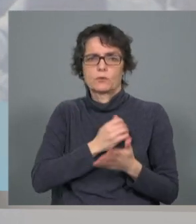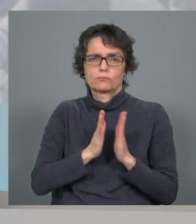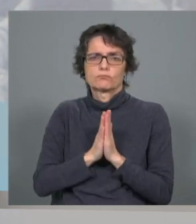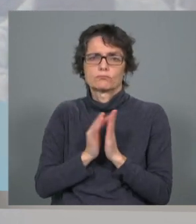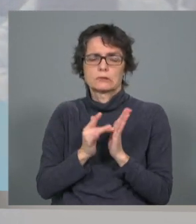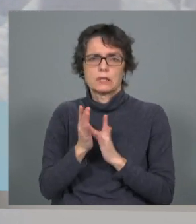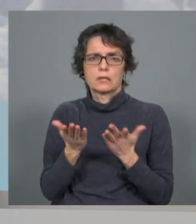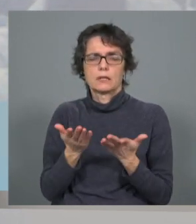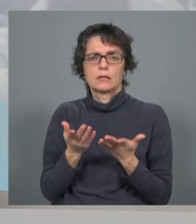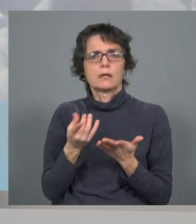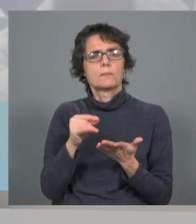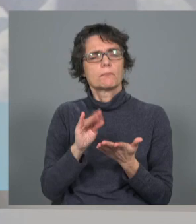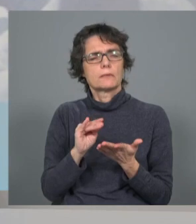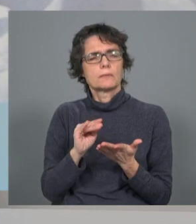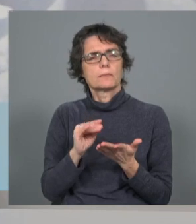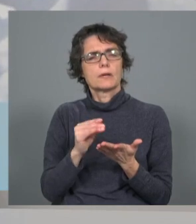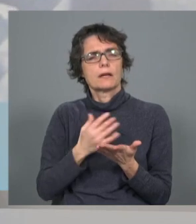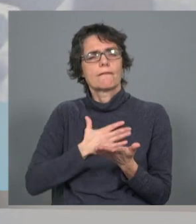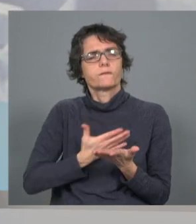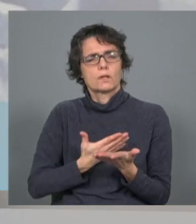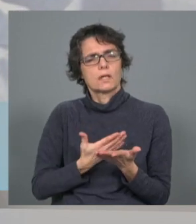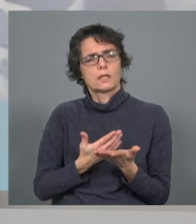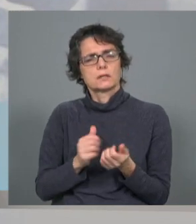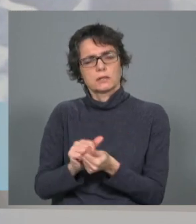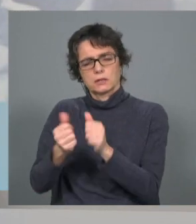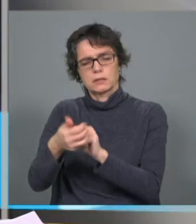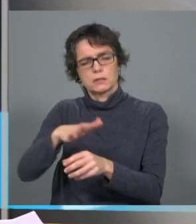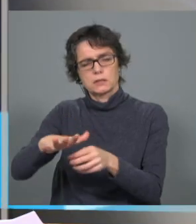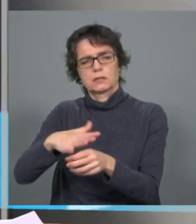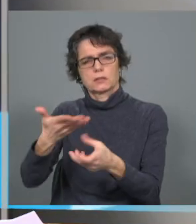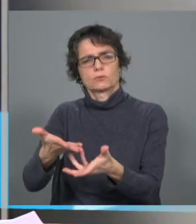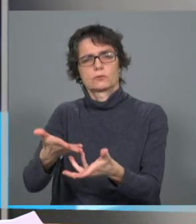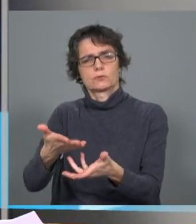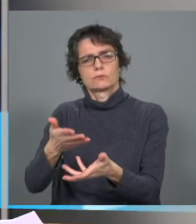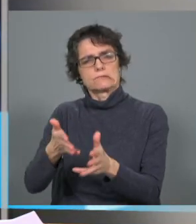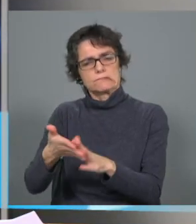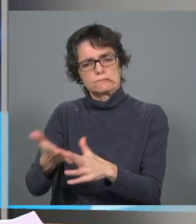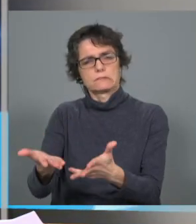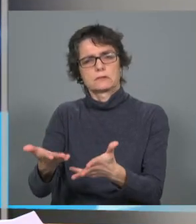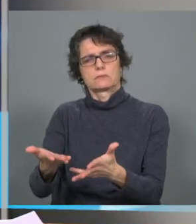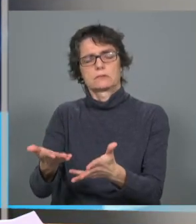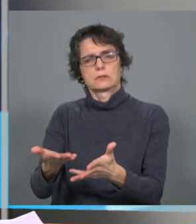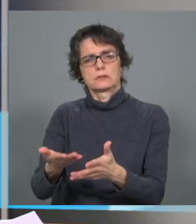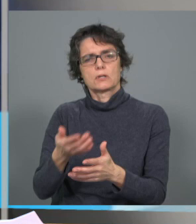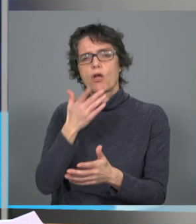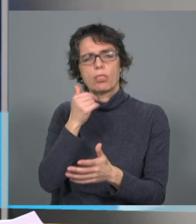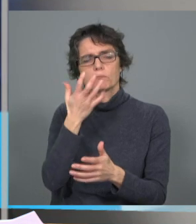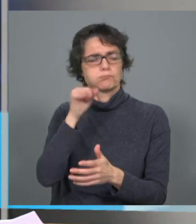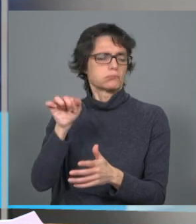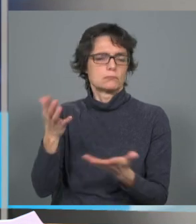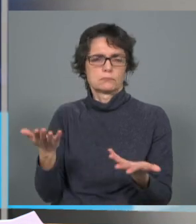por vontade de transformar situações que é necessário olhar para elas sem ficar indiferente.